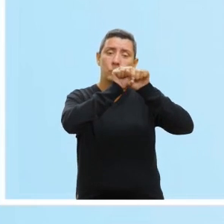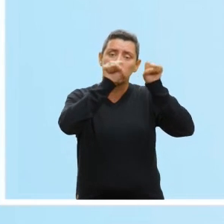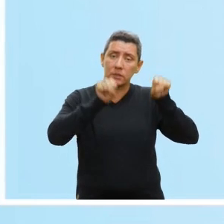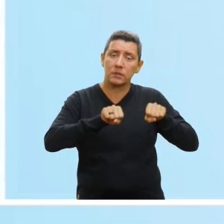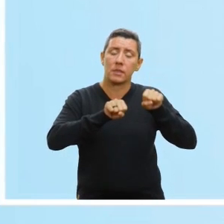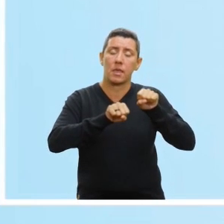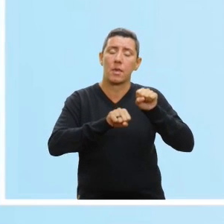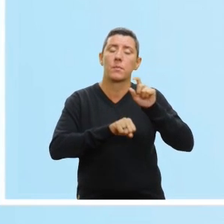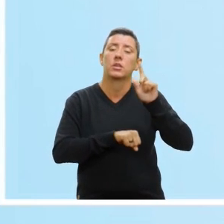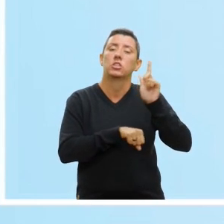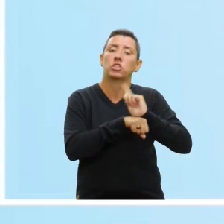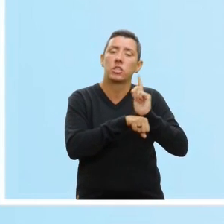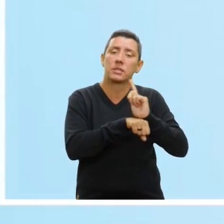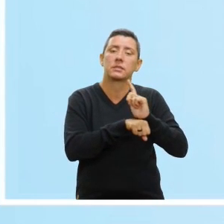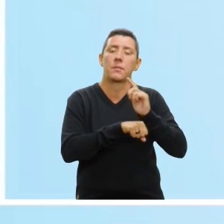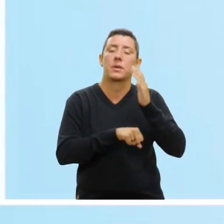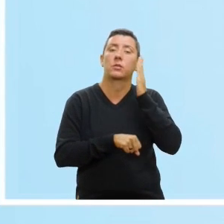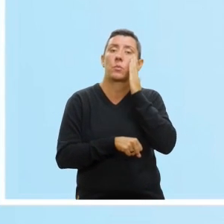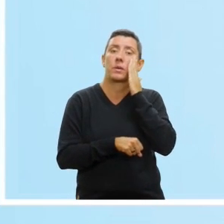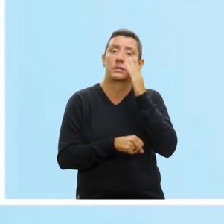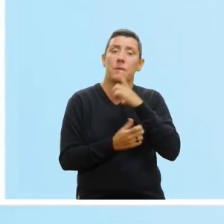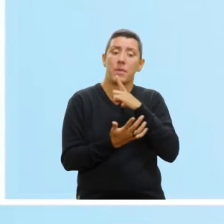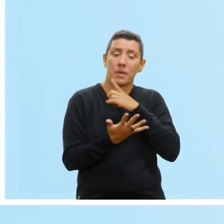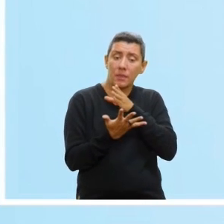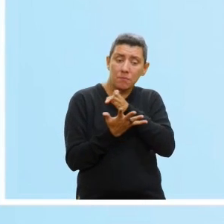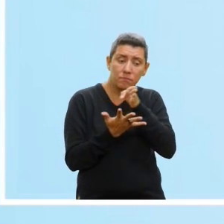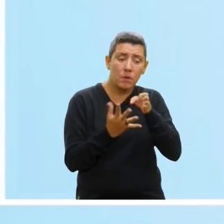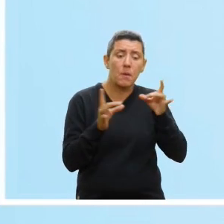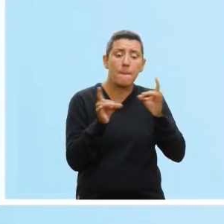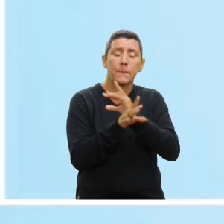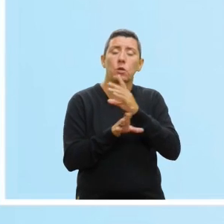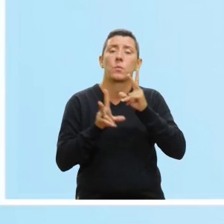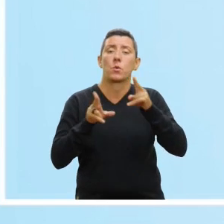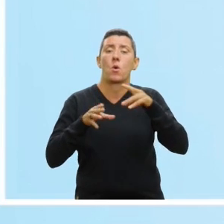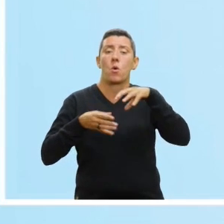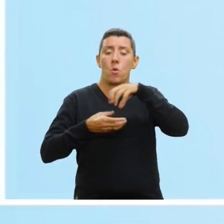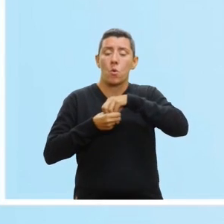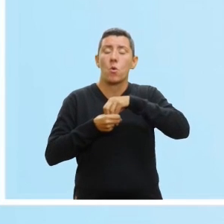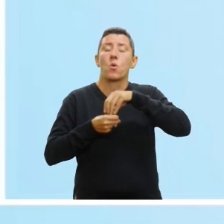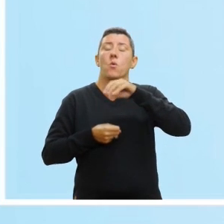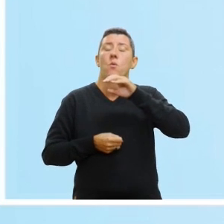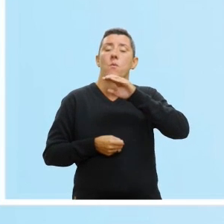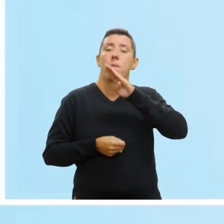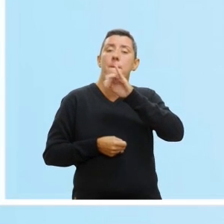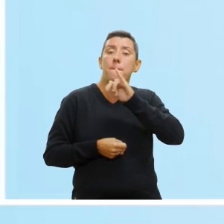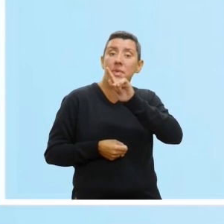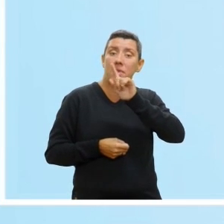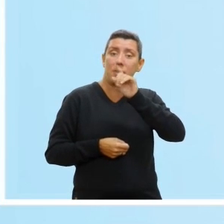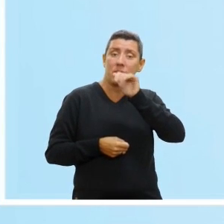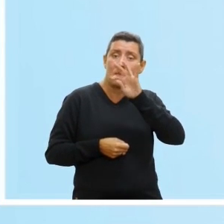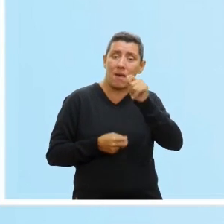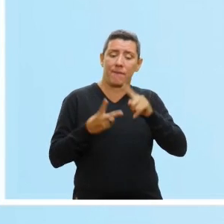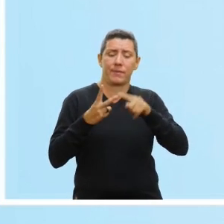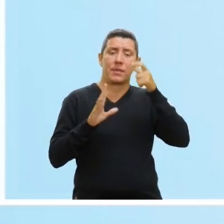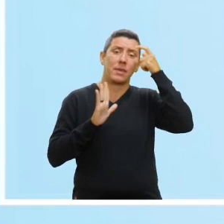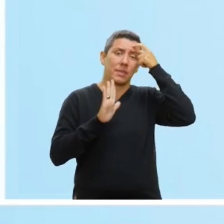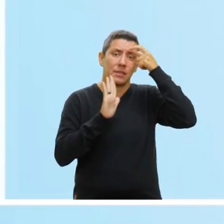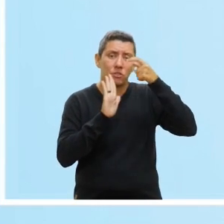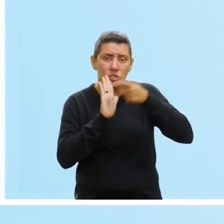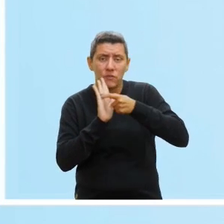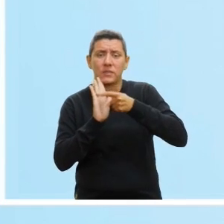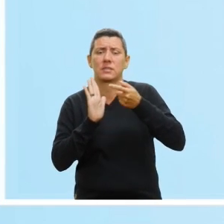disse, com features para Big Data, para inteligência artificial, para suportar SDN, né, nas